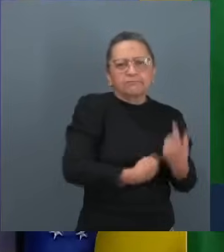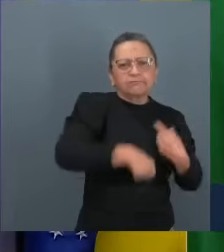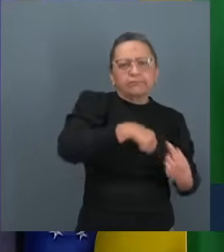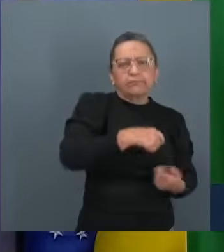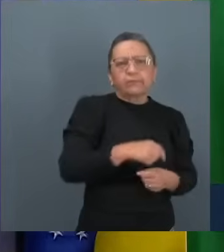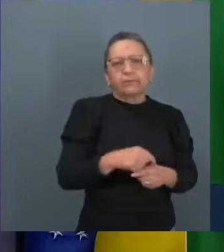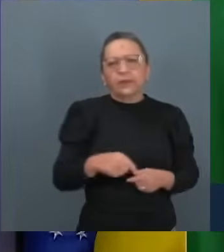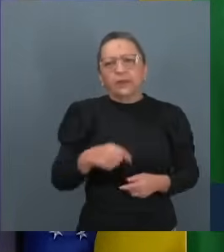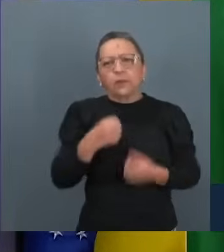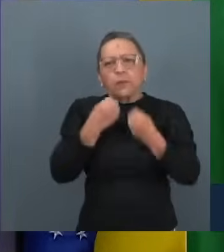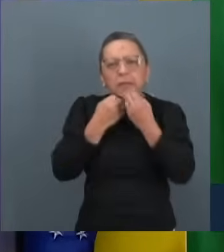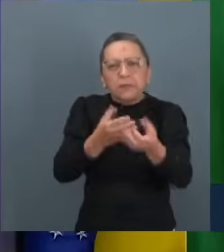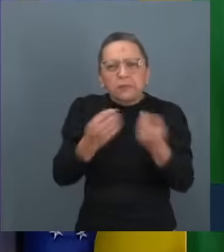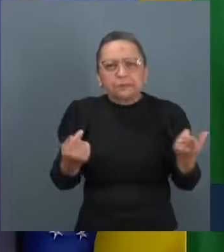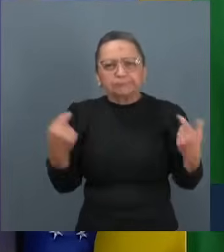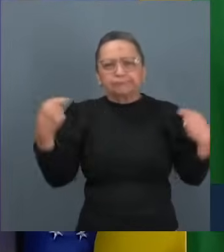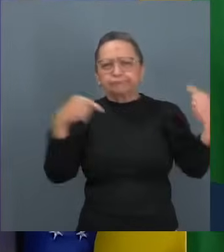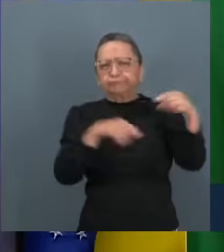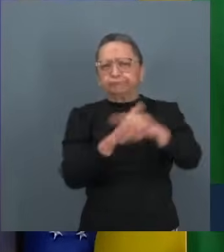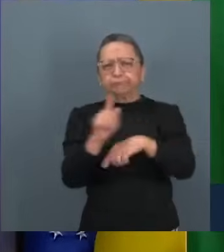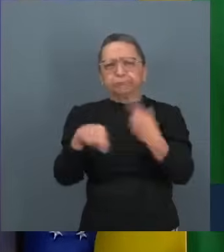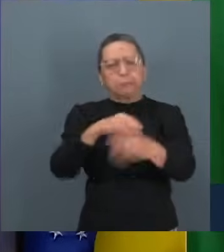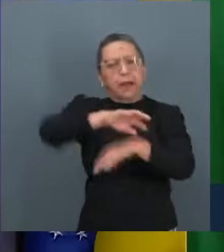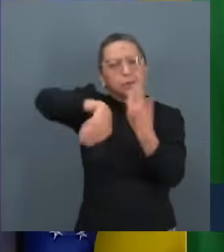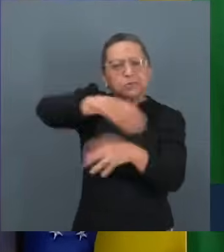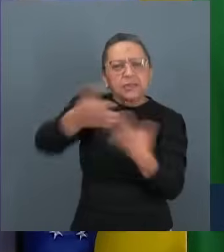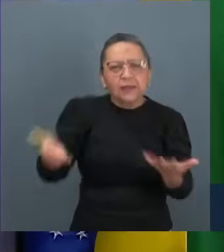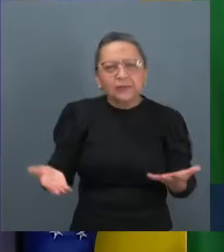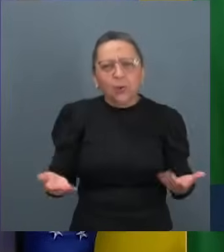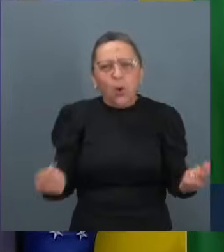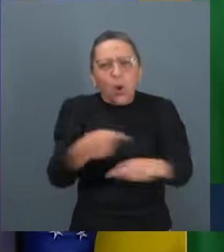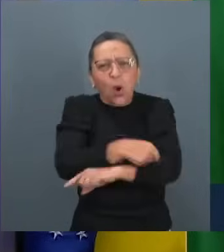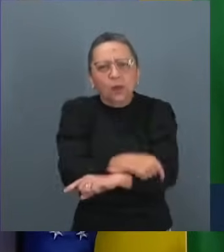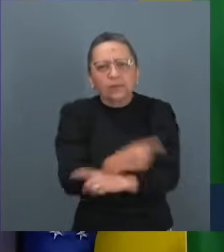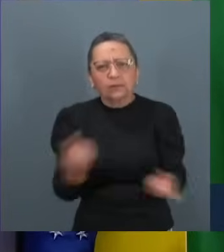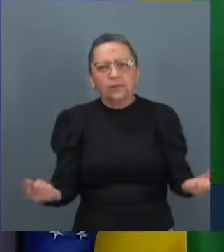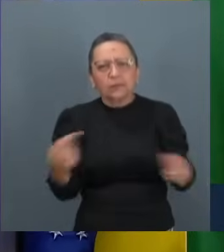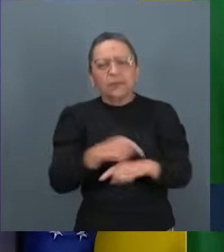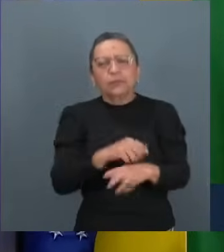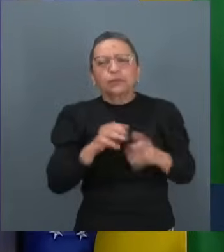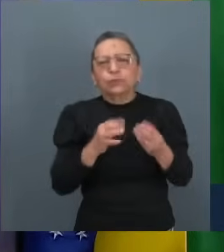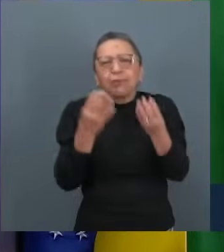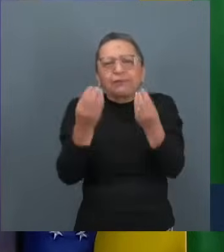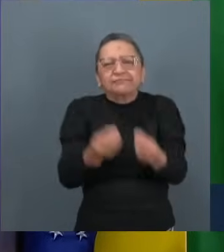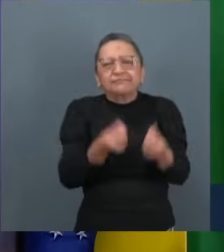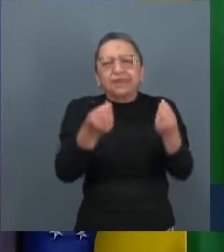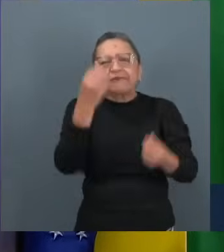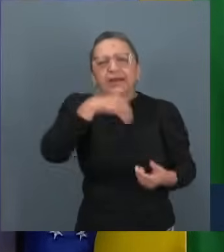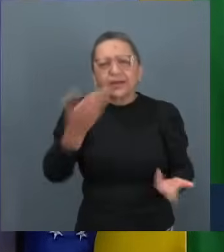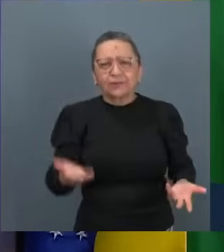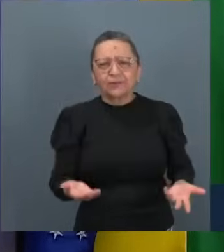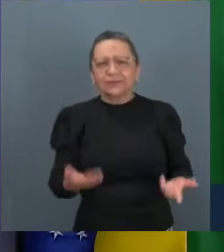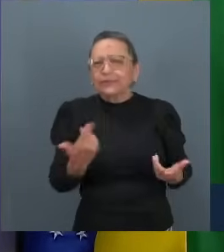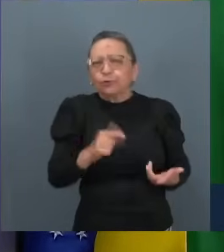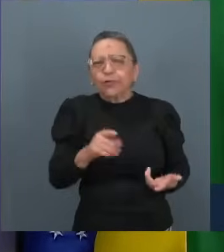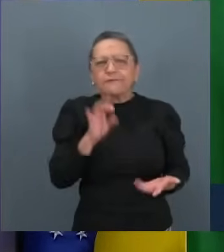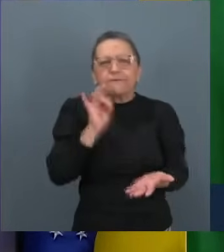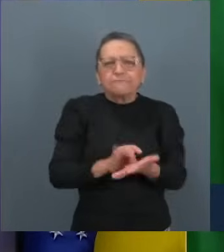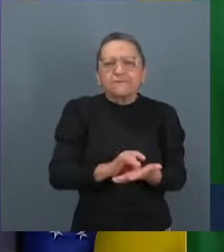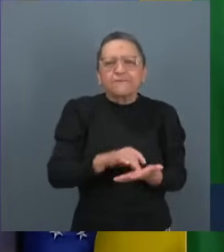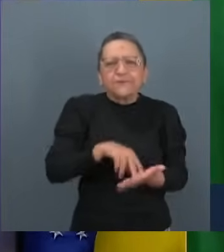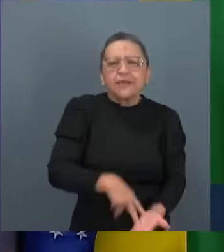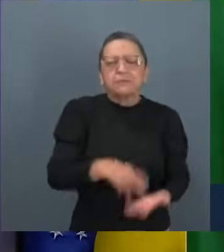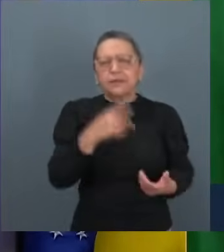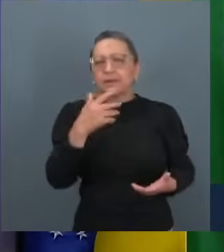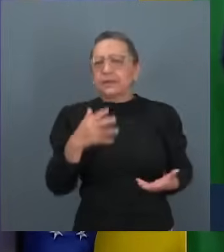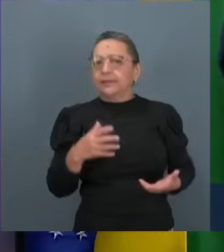Dos depoimentos cruzados, tudo caindo. Tudo ruindo. Não para nada em pé e brincadeira de um